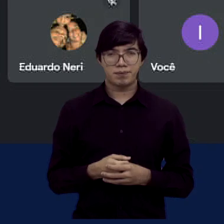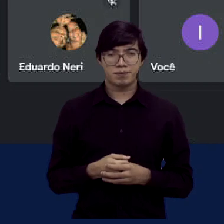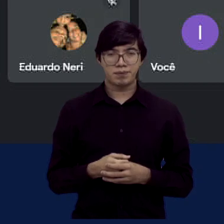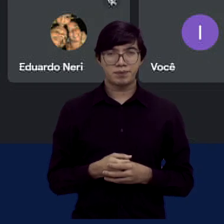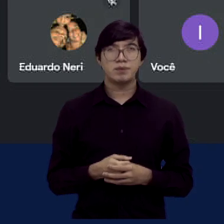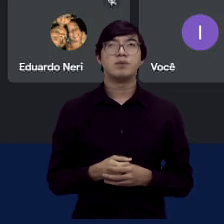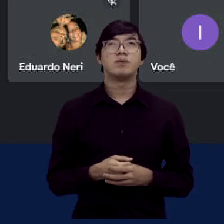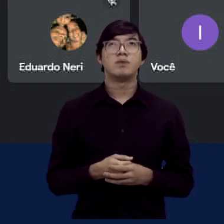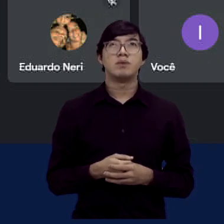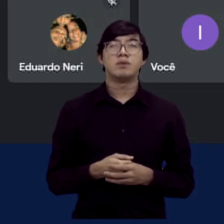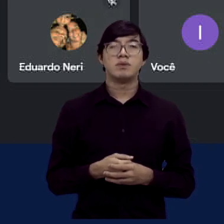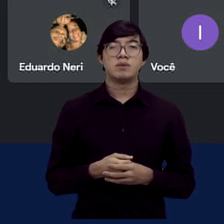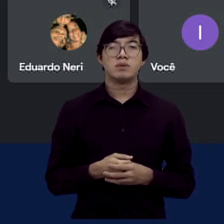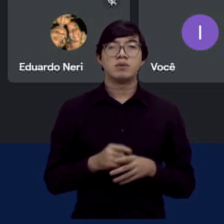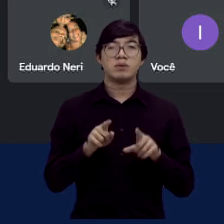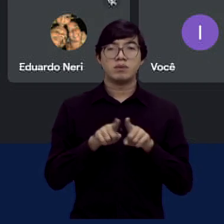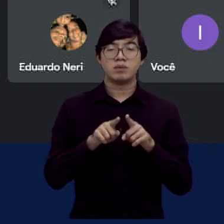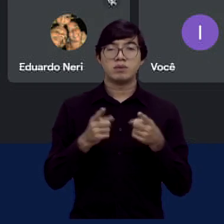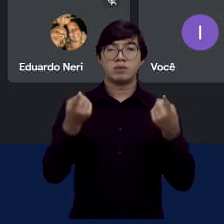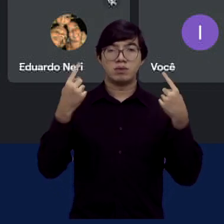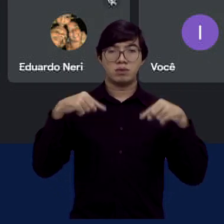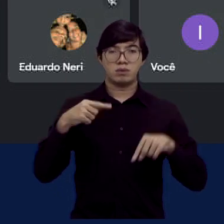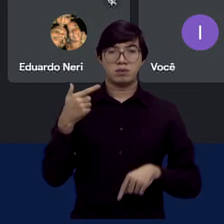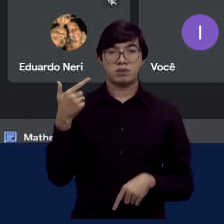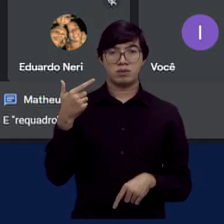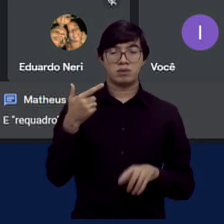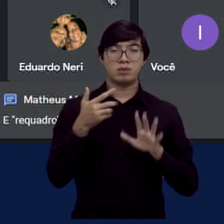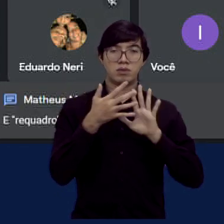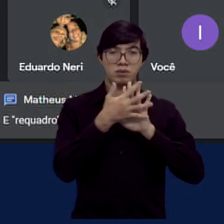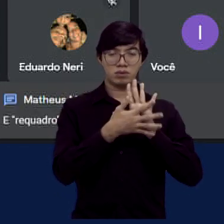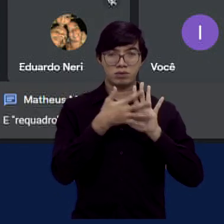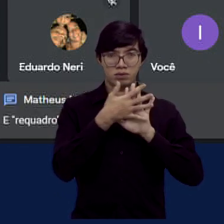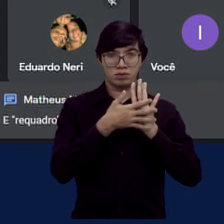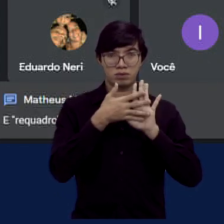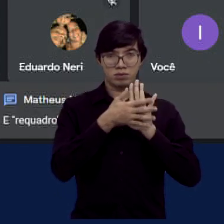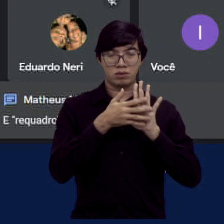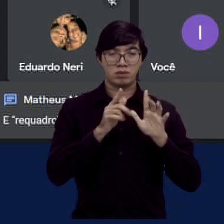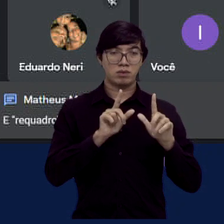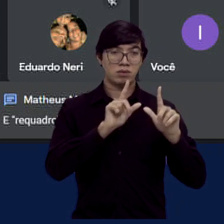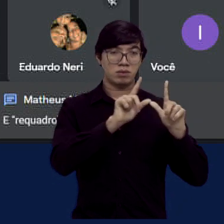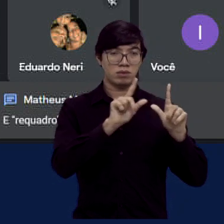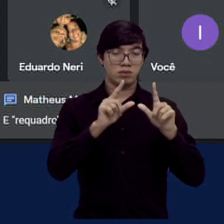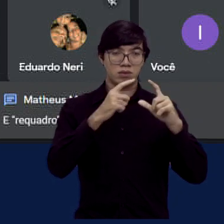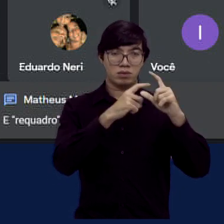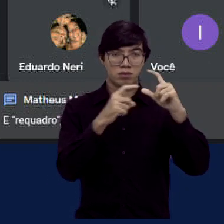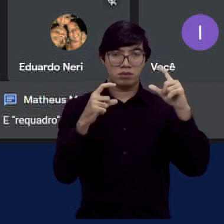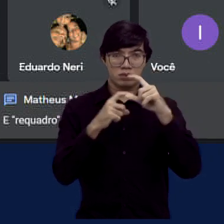ele, é o texto. Então, num quadrinho você tem texto, certo?